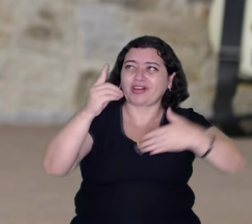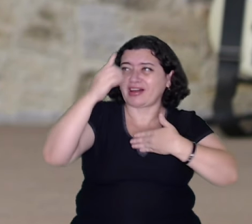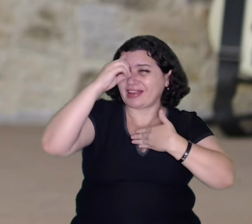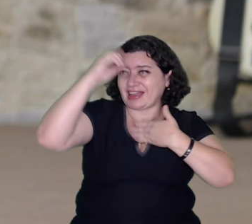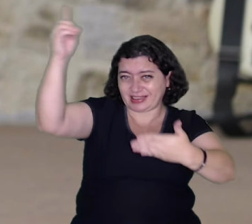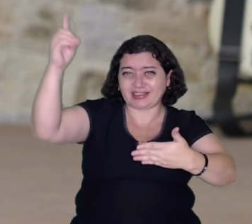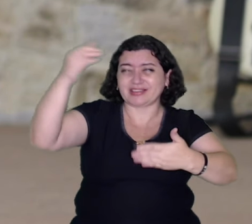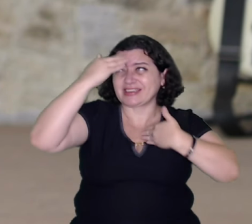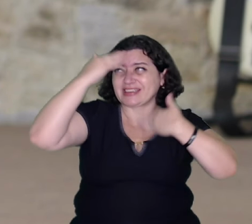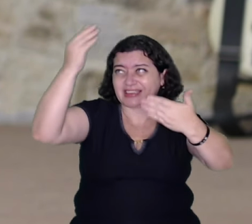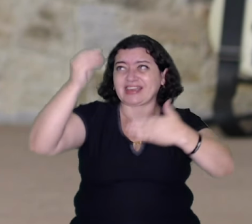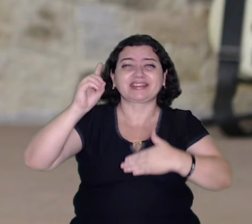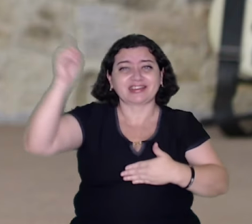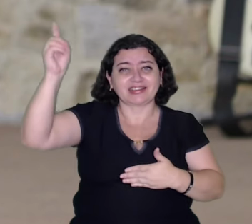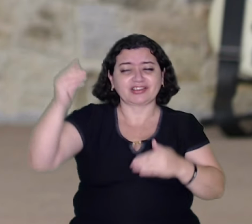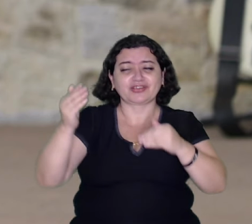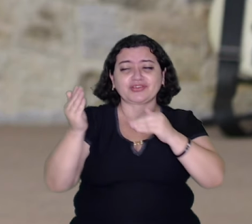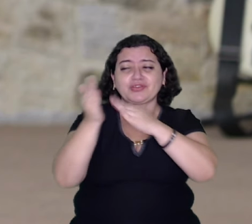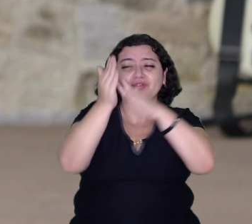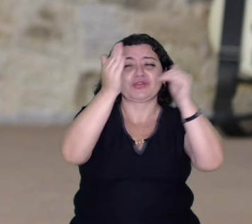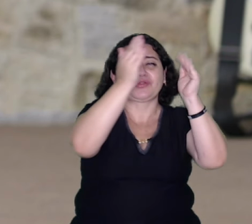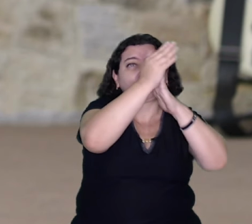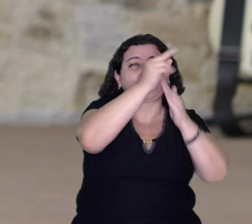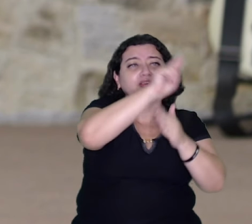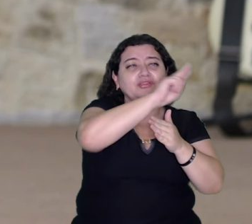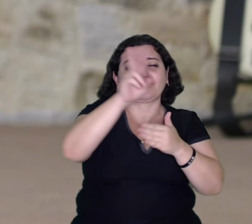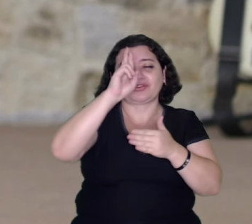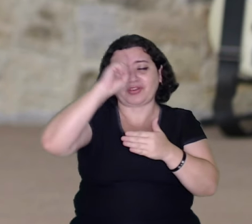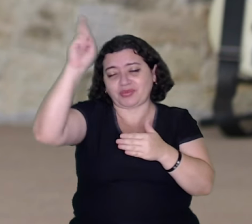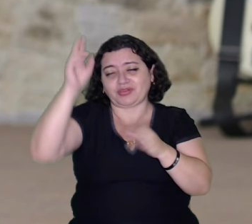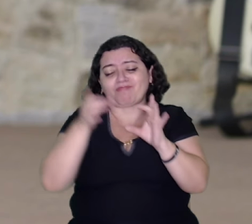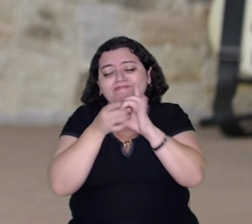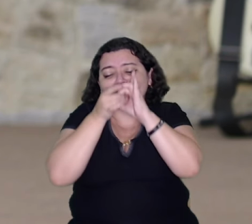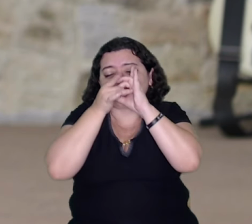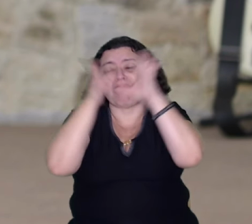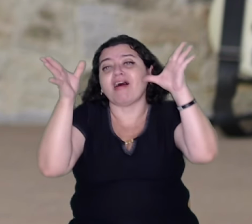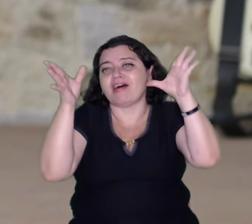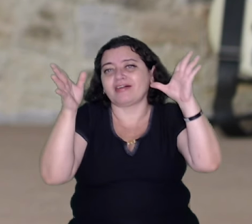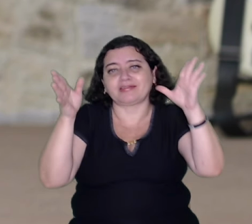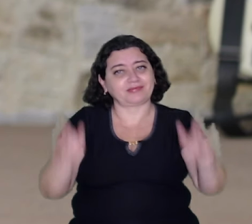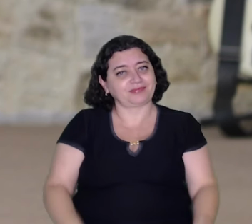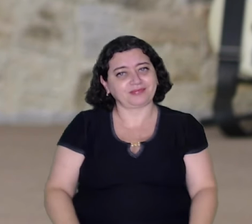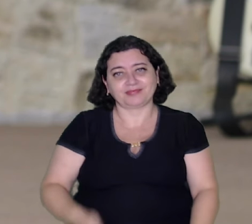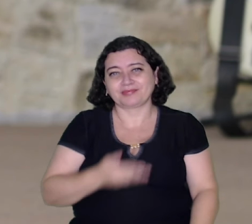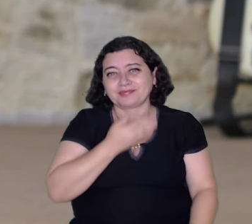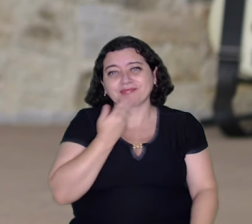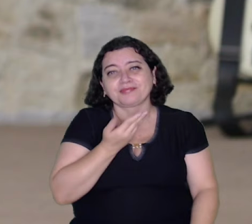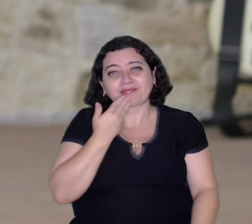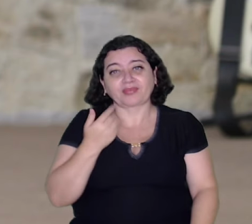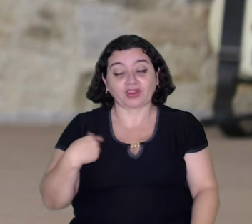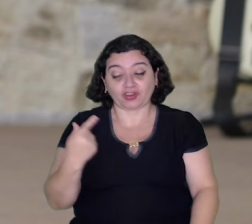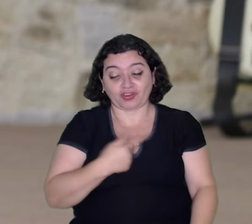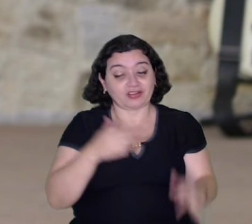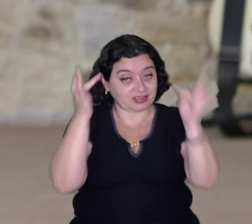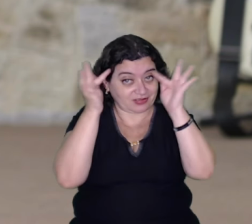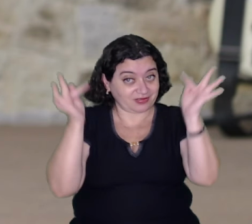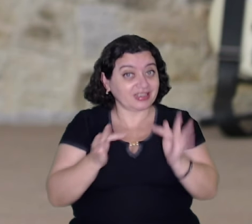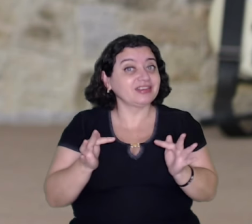Louvado seja o nome do Senhor. Isso sai assim naturalmente, porque estamos felizes.